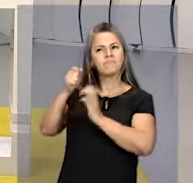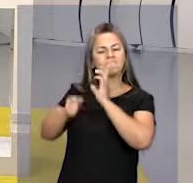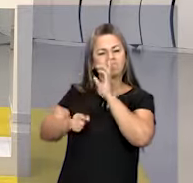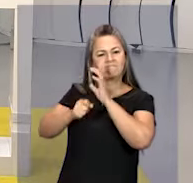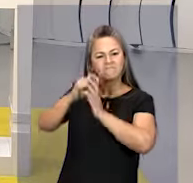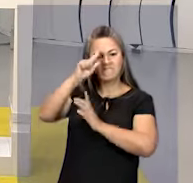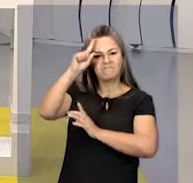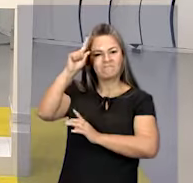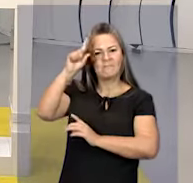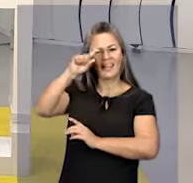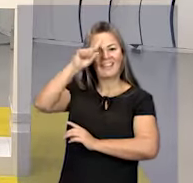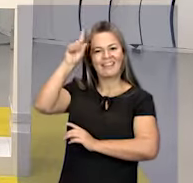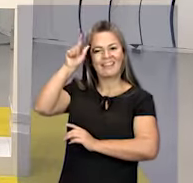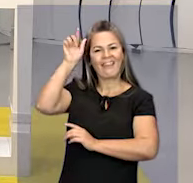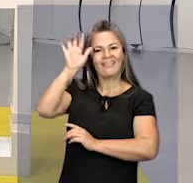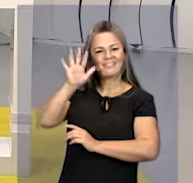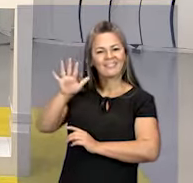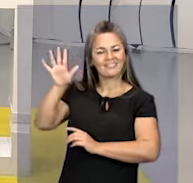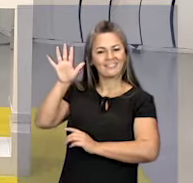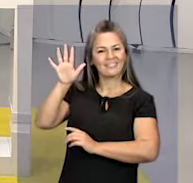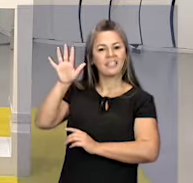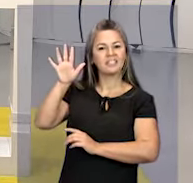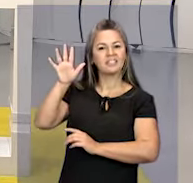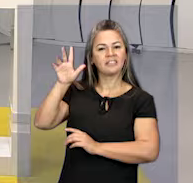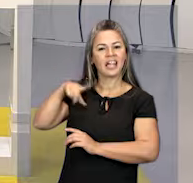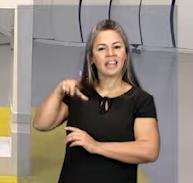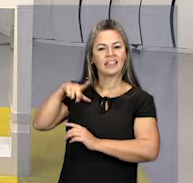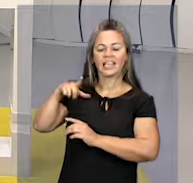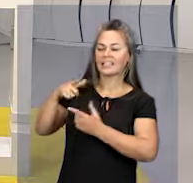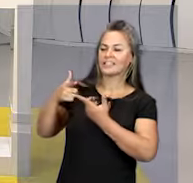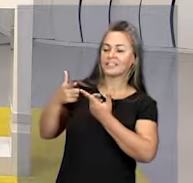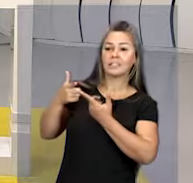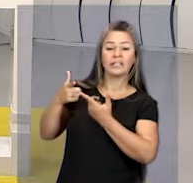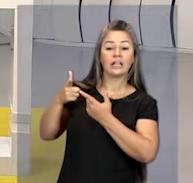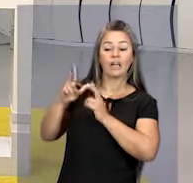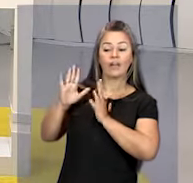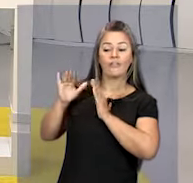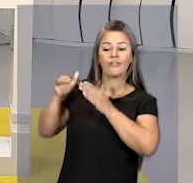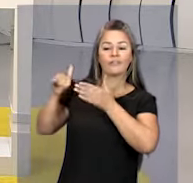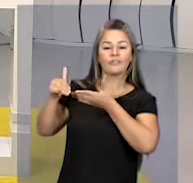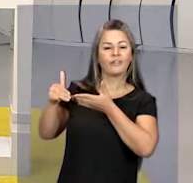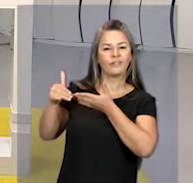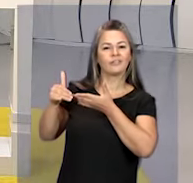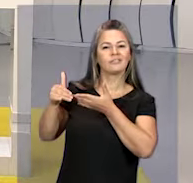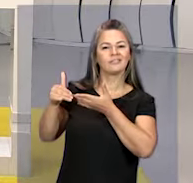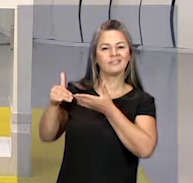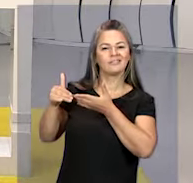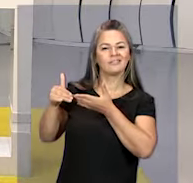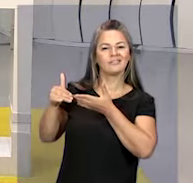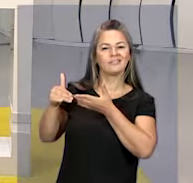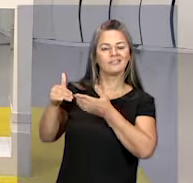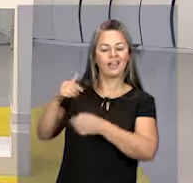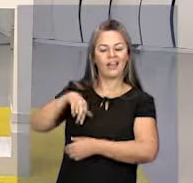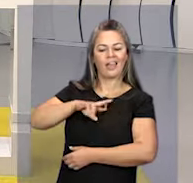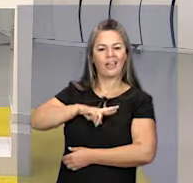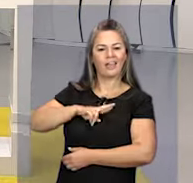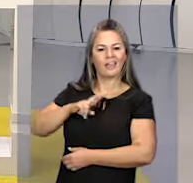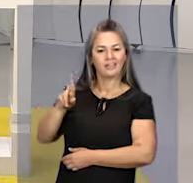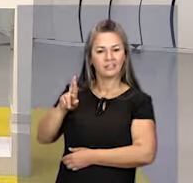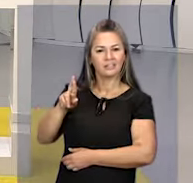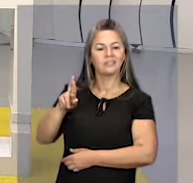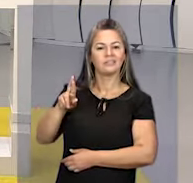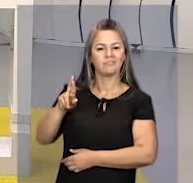os mitos são cheios de linguagem religiosa. Por quê? Porque a religião faz